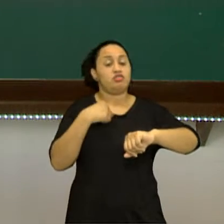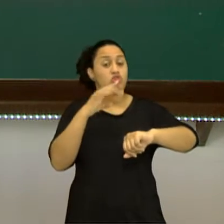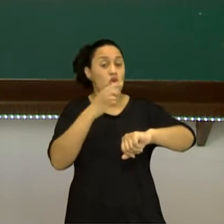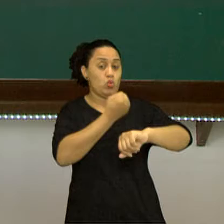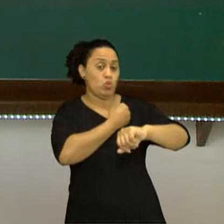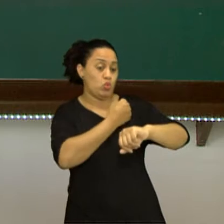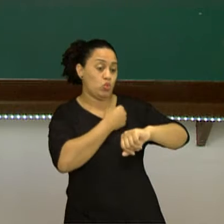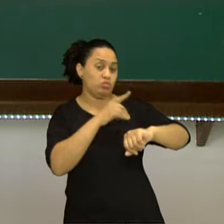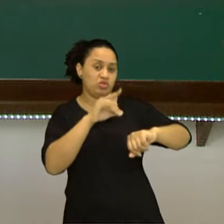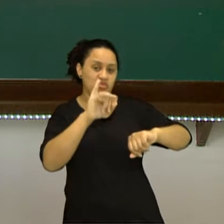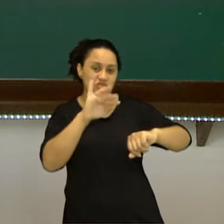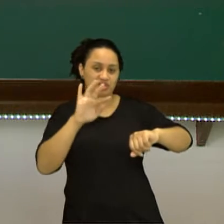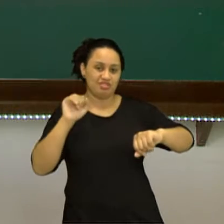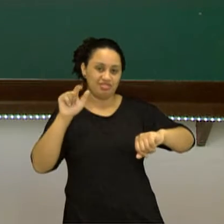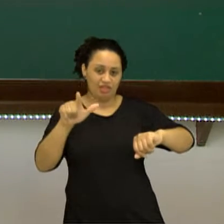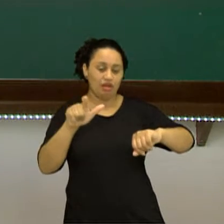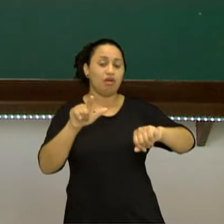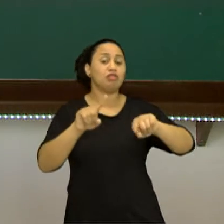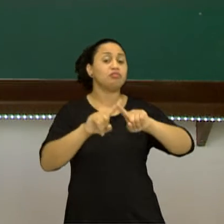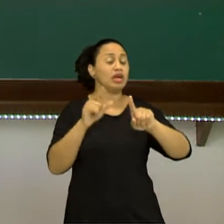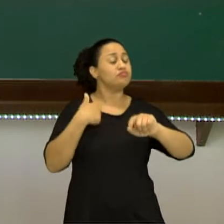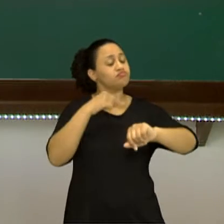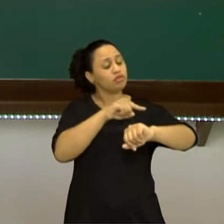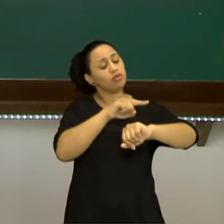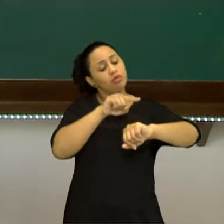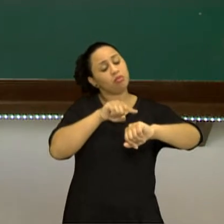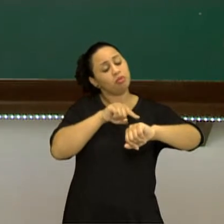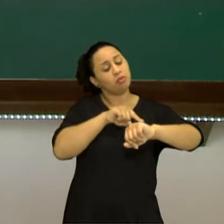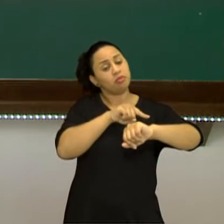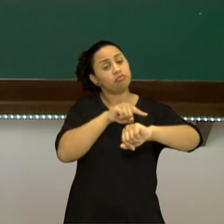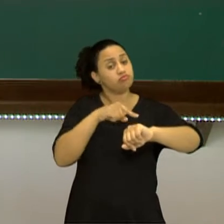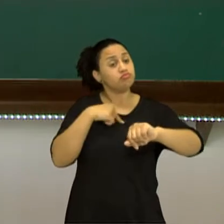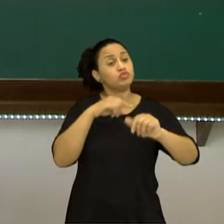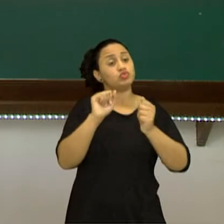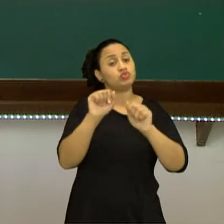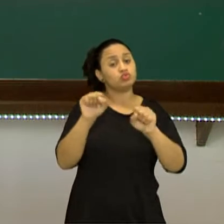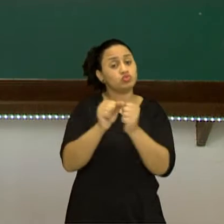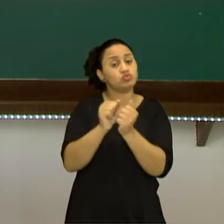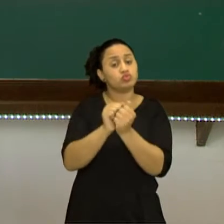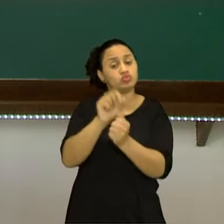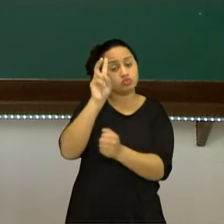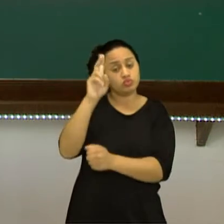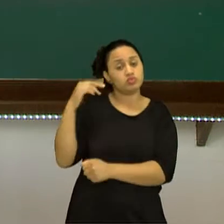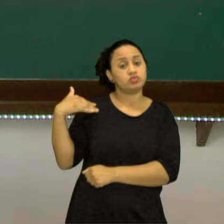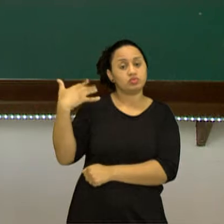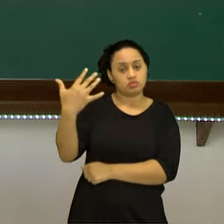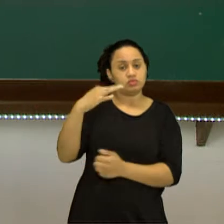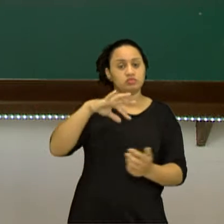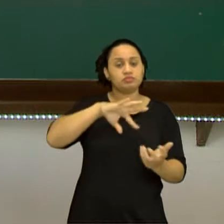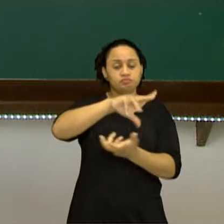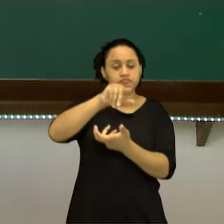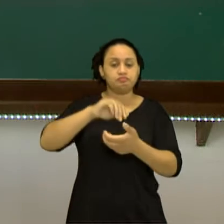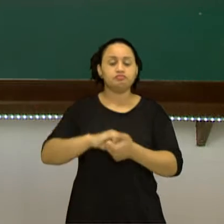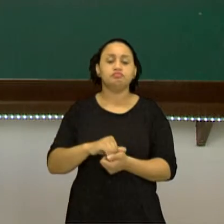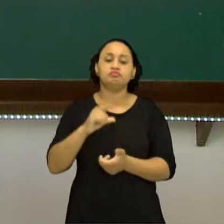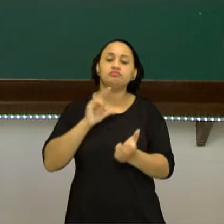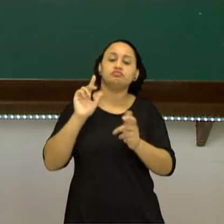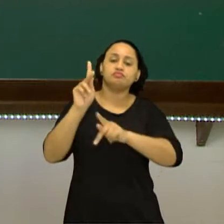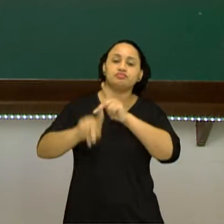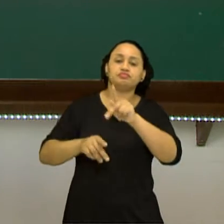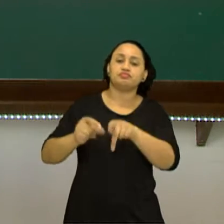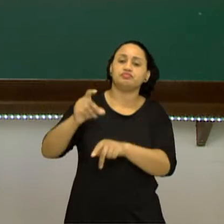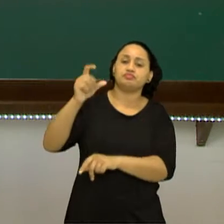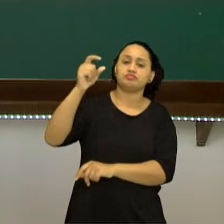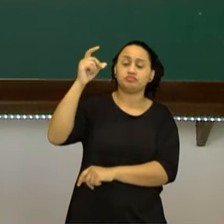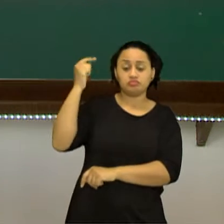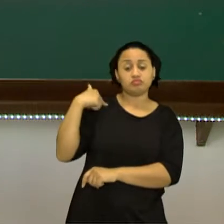ideia de contar o tempo acompanha a história da humanidade, né? Civilizações mais antigas desenvolveram formas